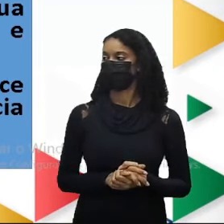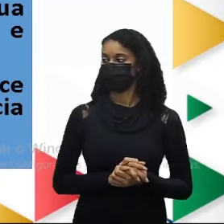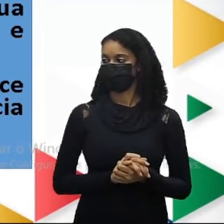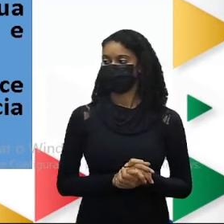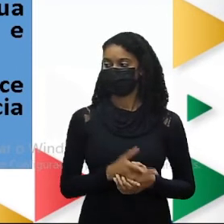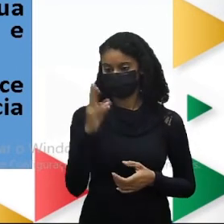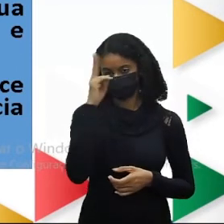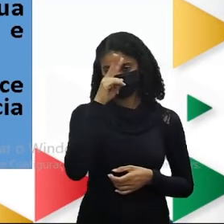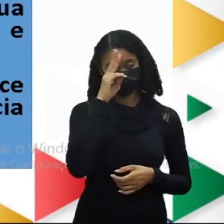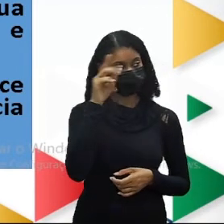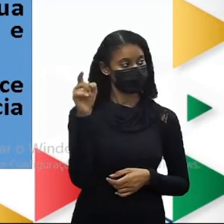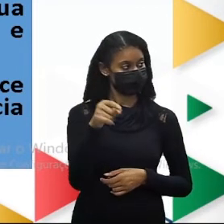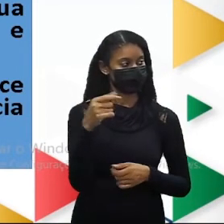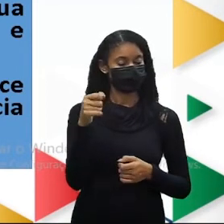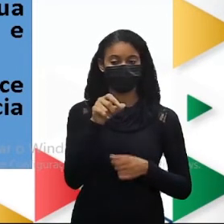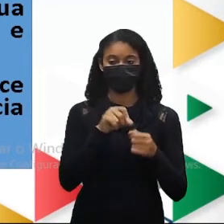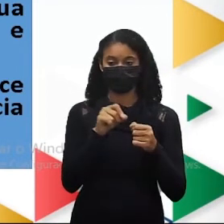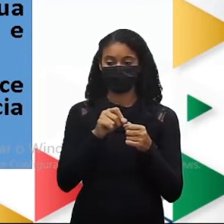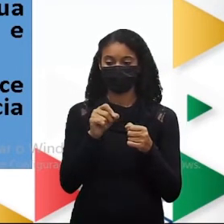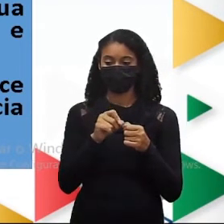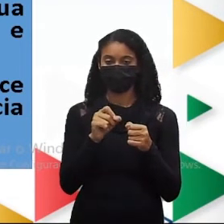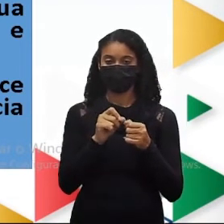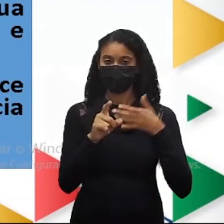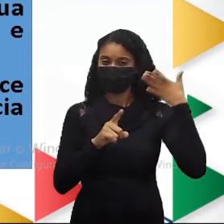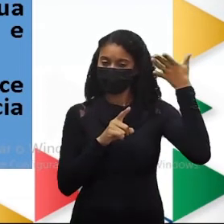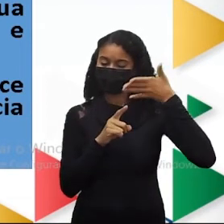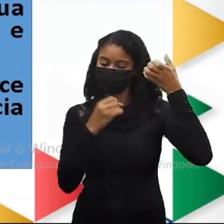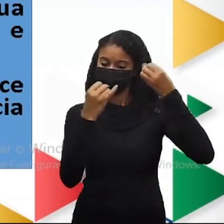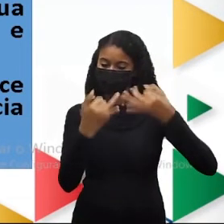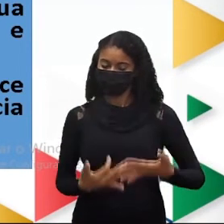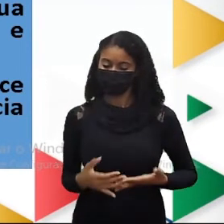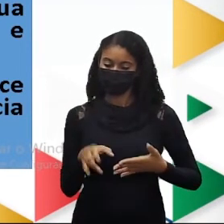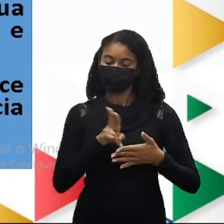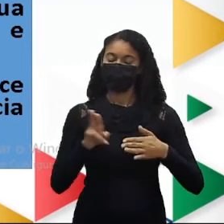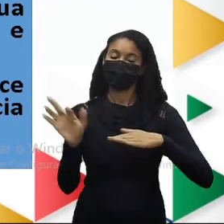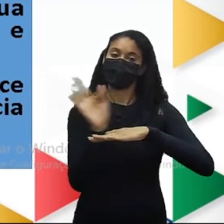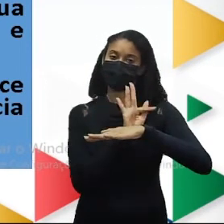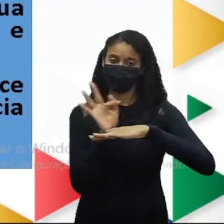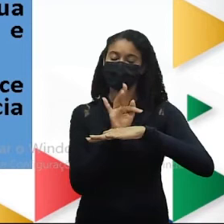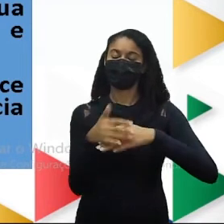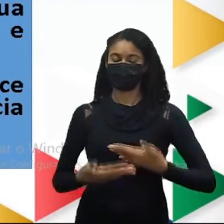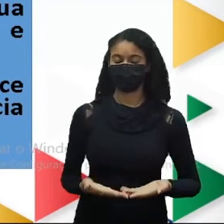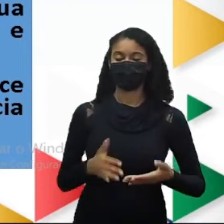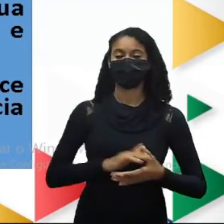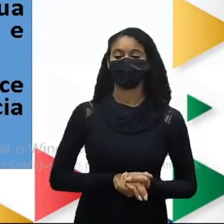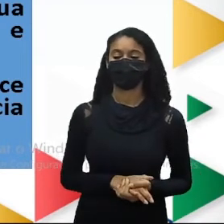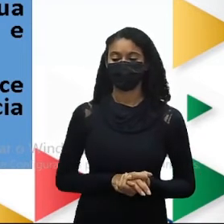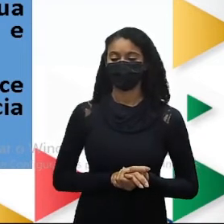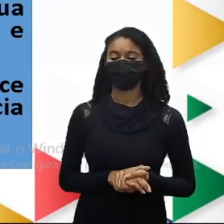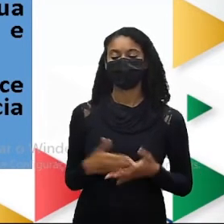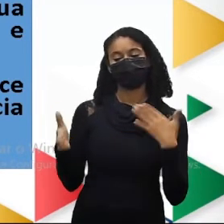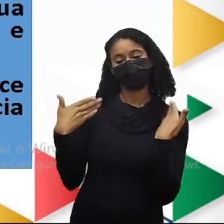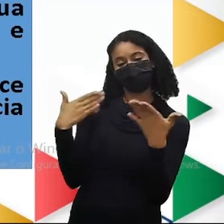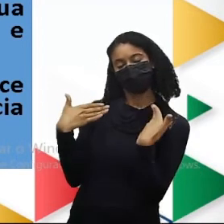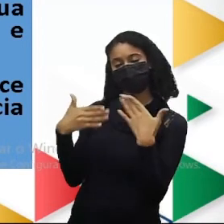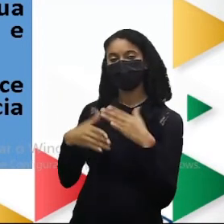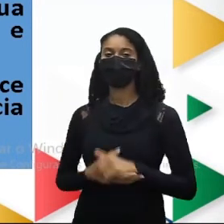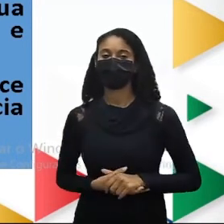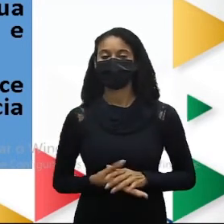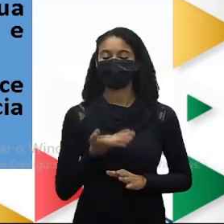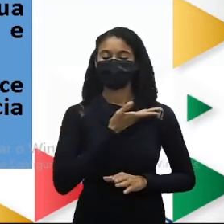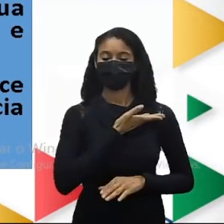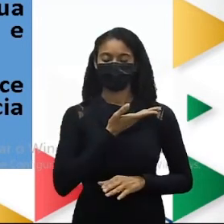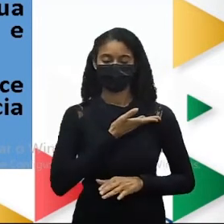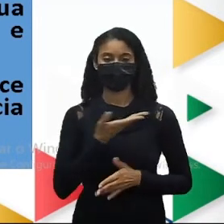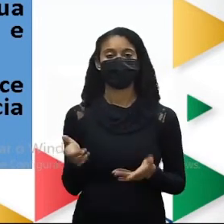palestra, vai ter que utilizar o quê? A modalidade mais formal da língua. já num bate-papo com